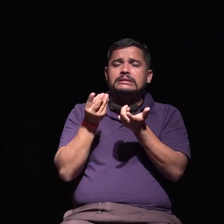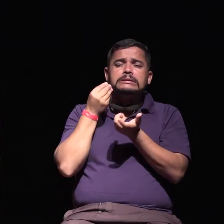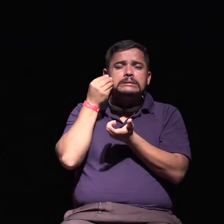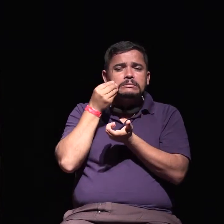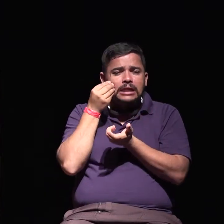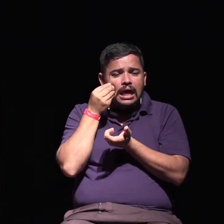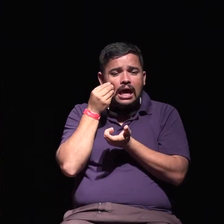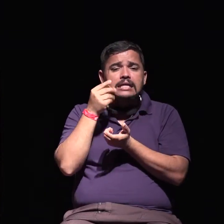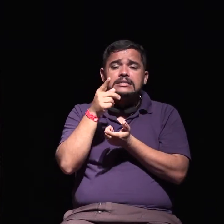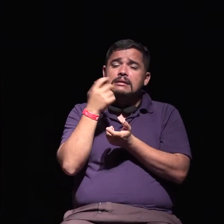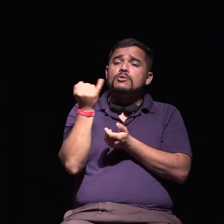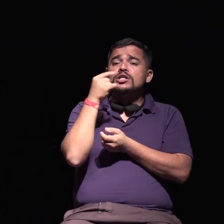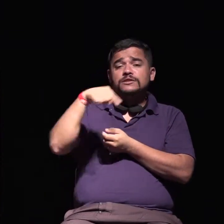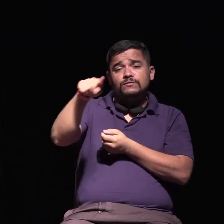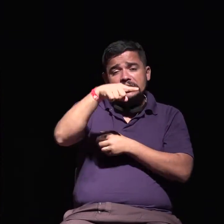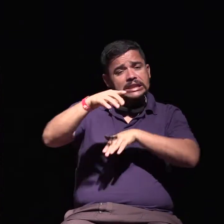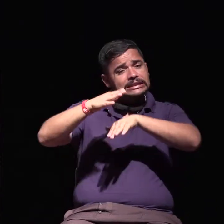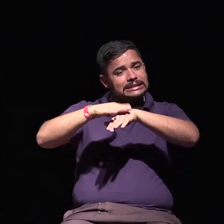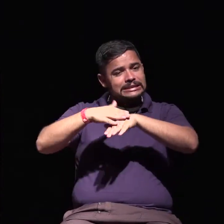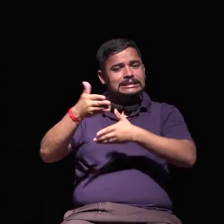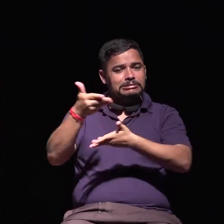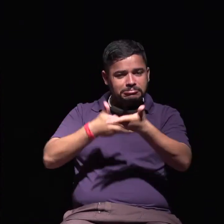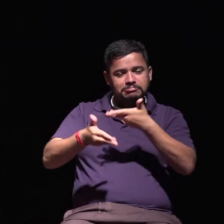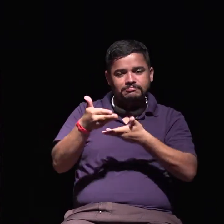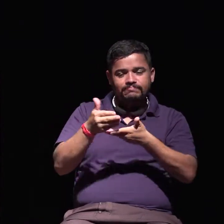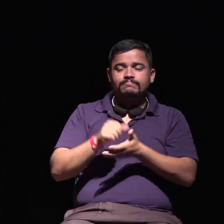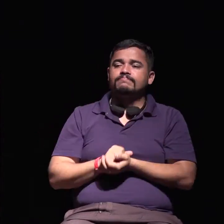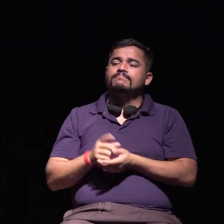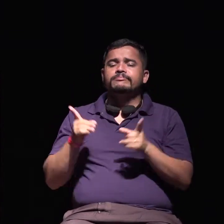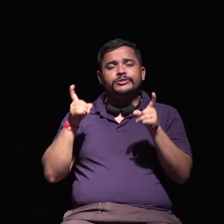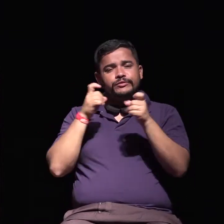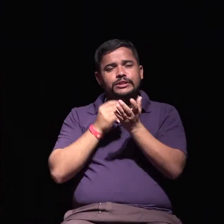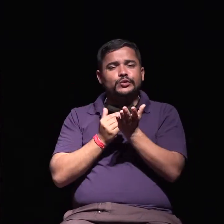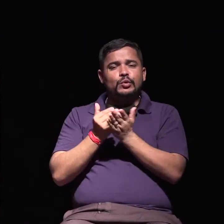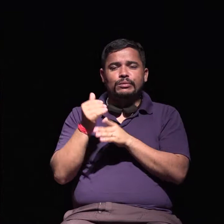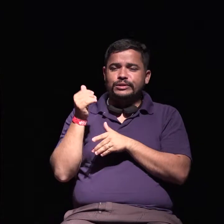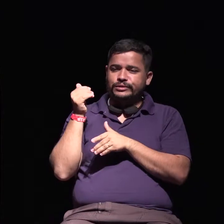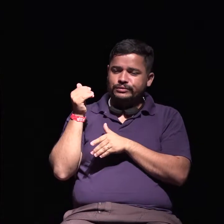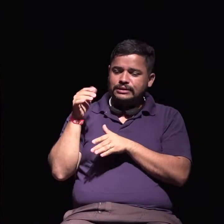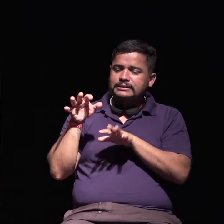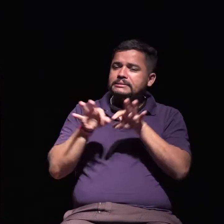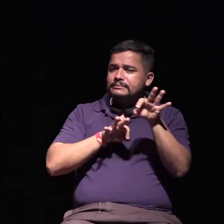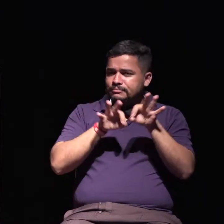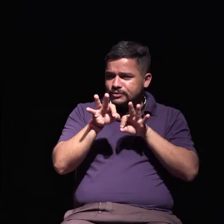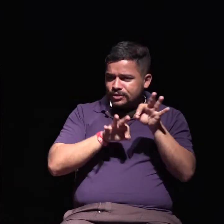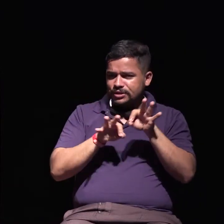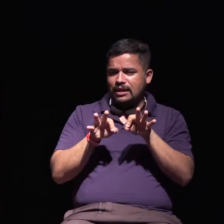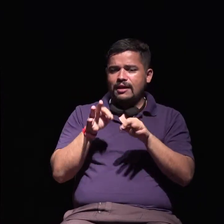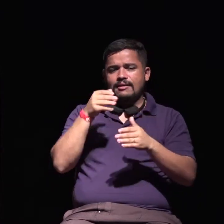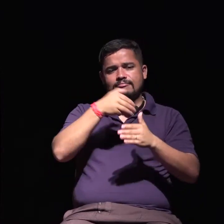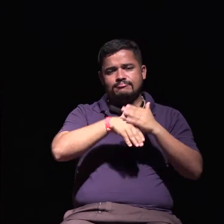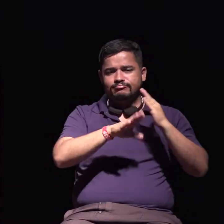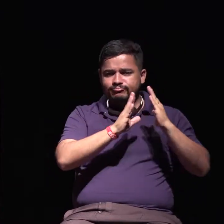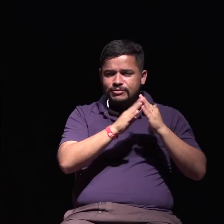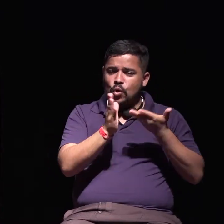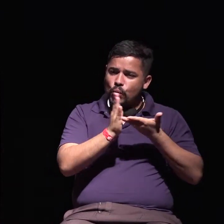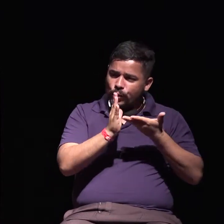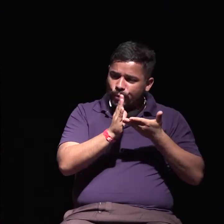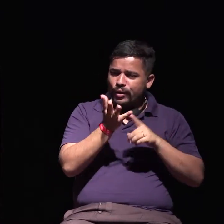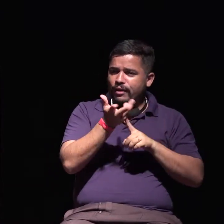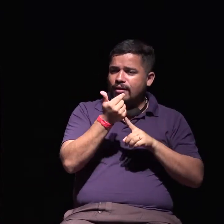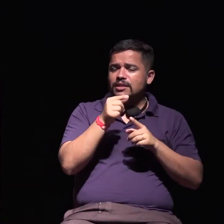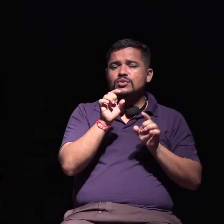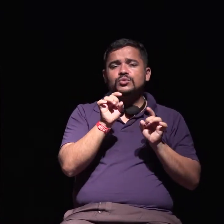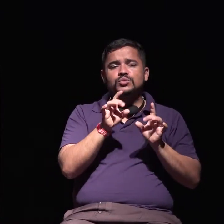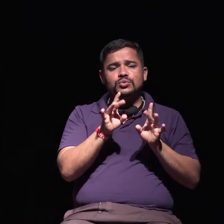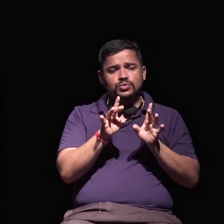a obra não existe. A dificuldade enfrentada no início do projeto Dança Contemporânea em Domicílio revela não só o